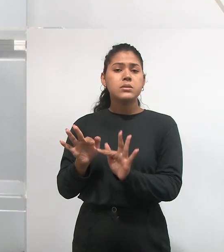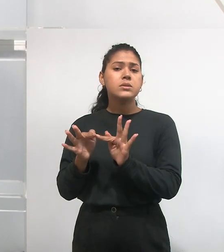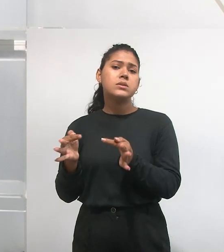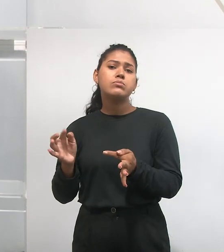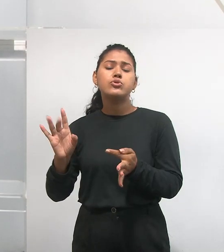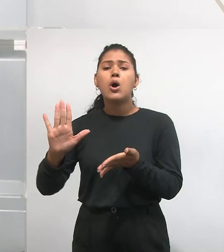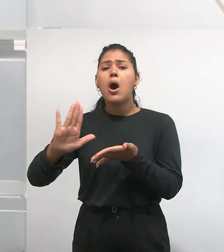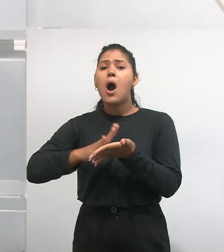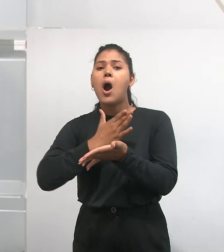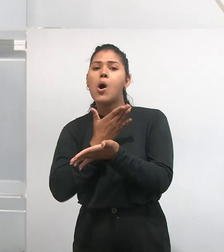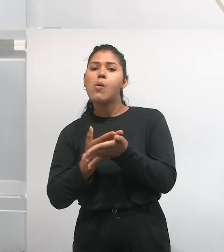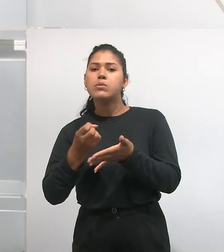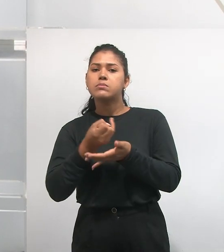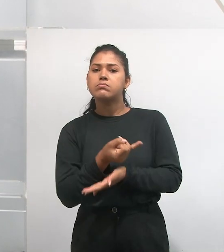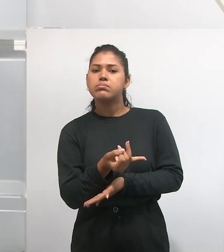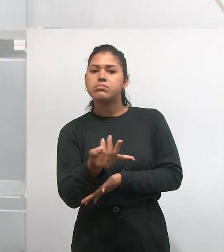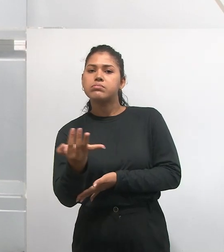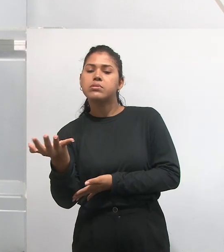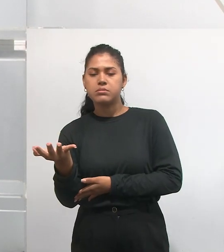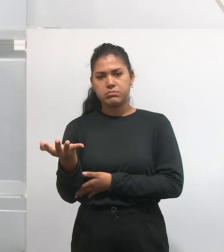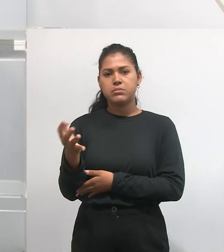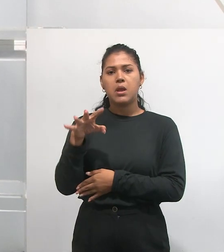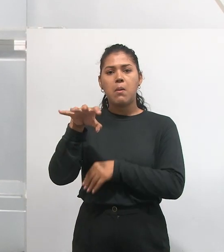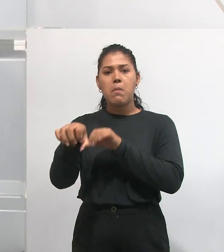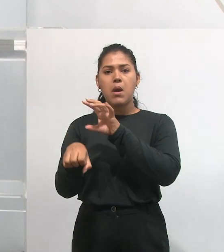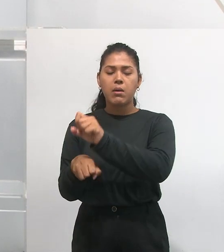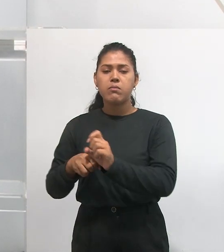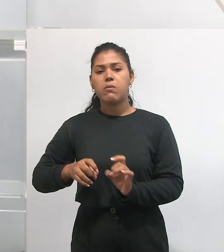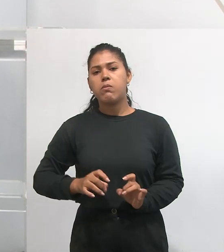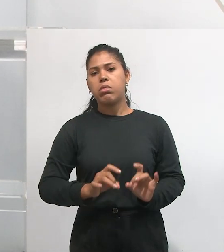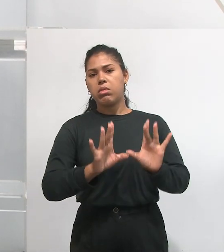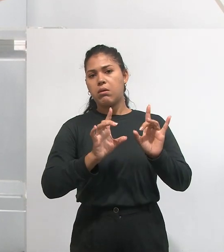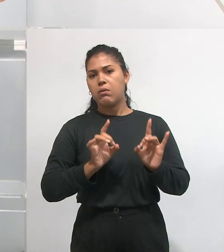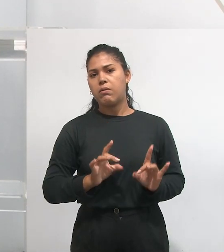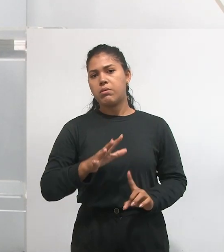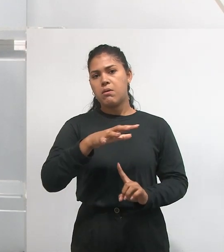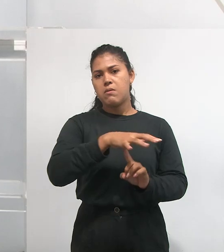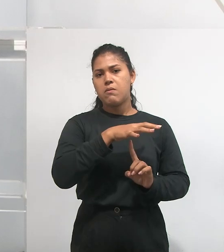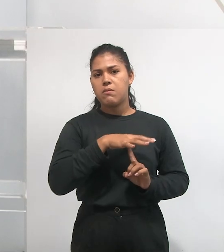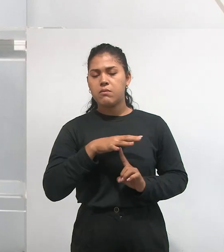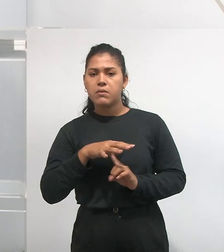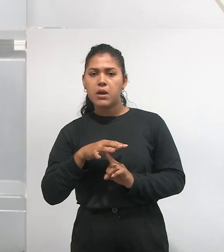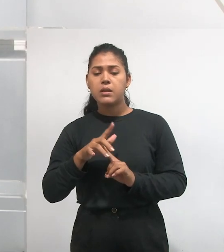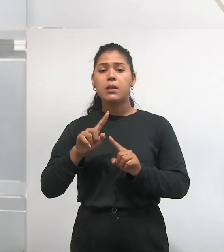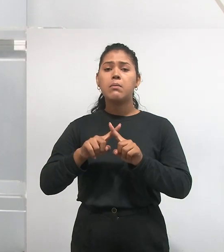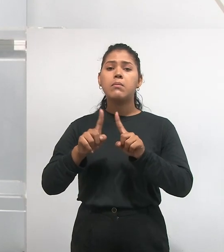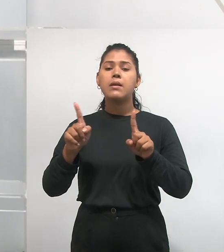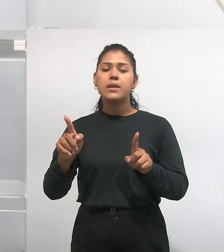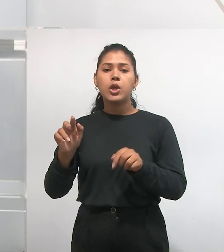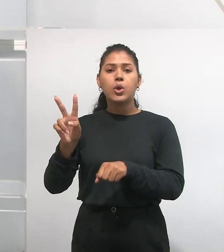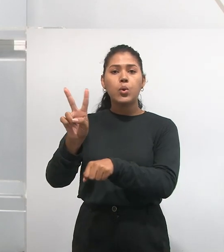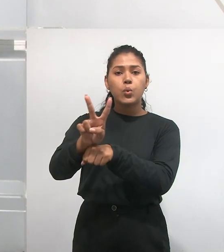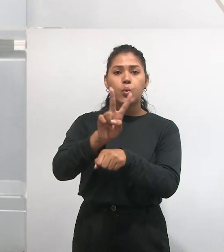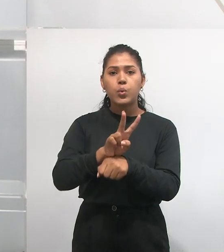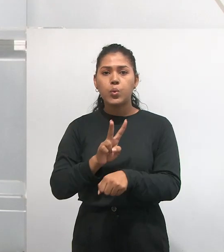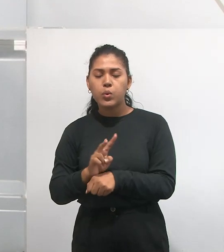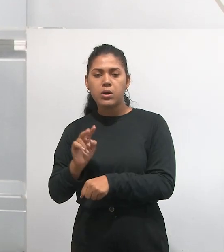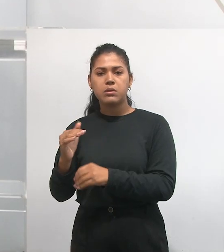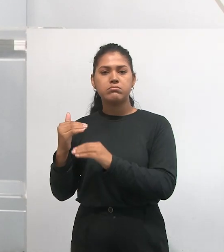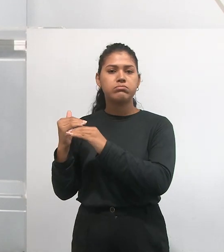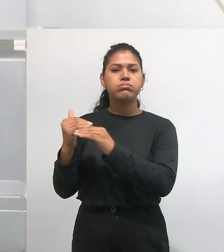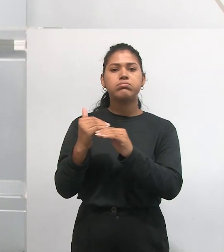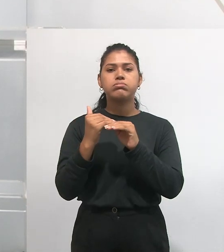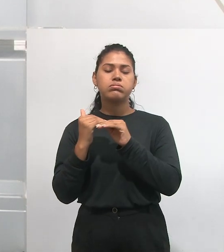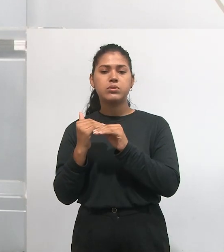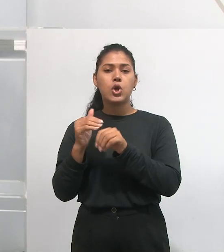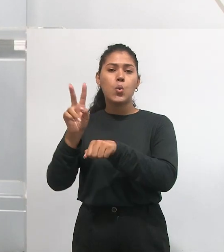algumas dezenas, centenas de animais, mas que têm aparentemente um equilíbrio, porque muitas vezes